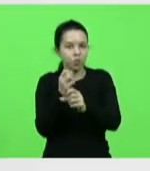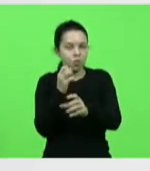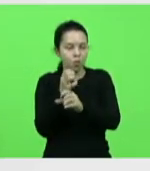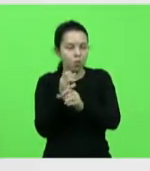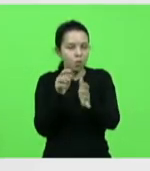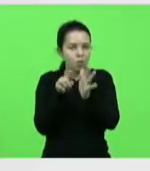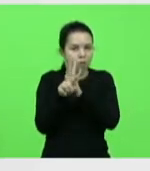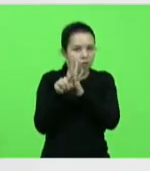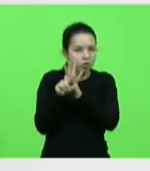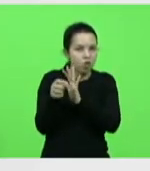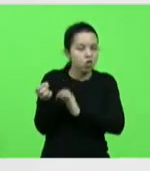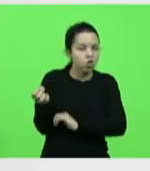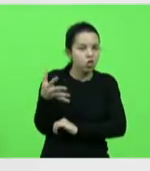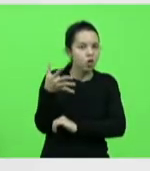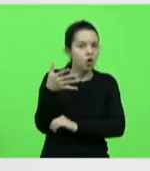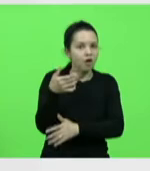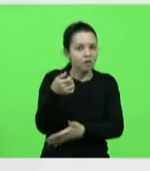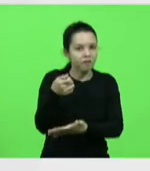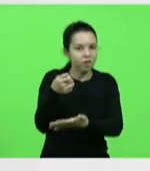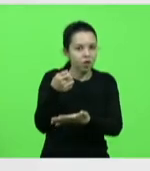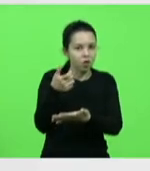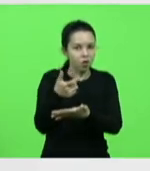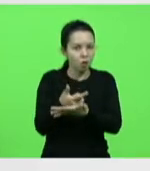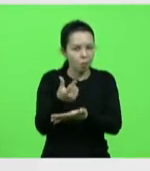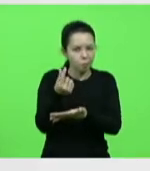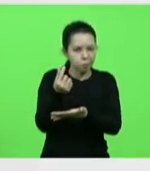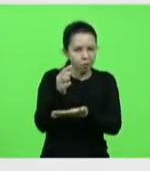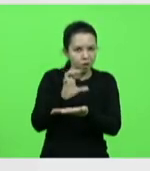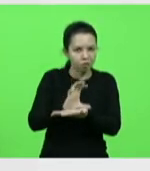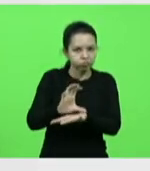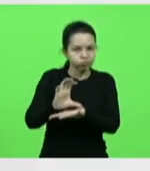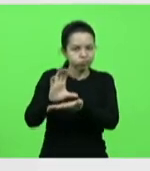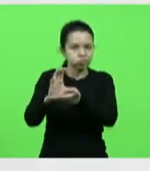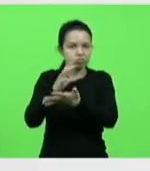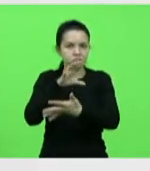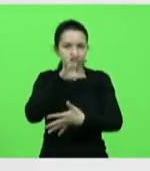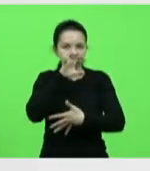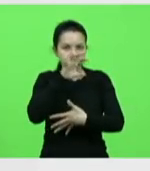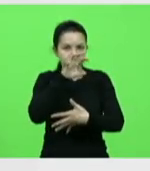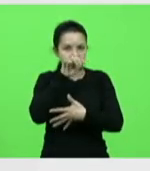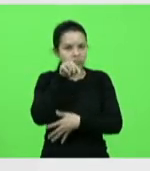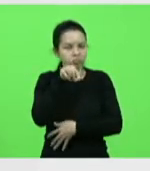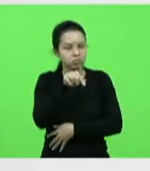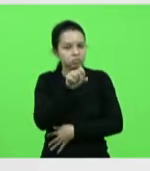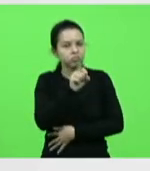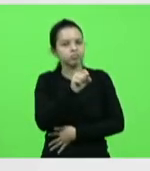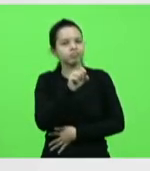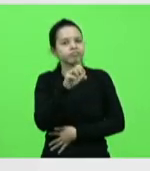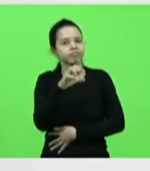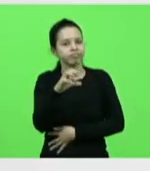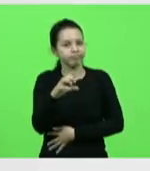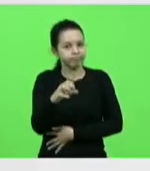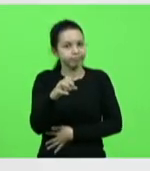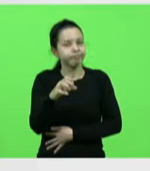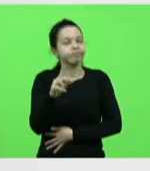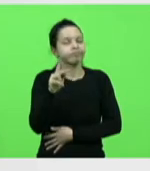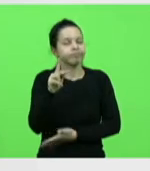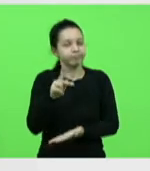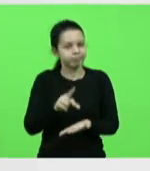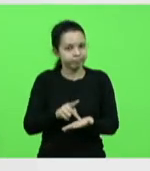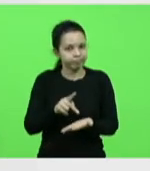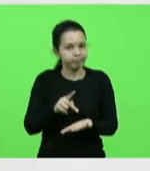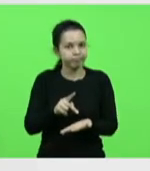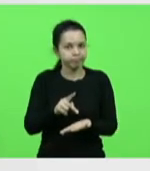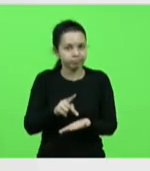nova compra superfaturada de respiradores em Santa Catarina, seus deputados. É isso mesmo.